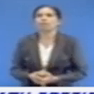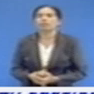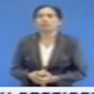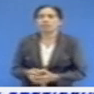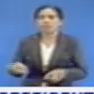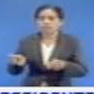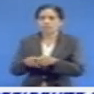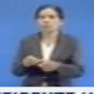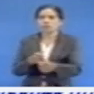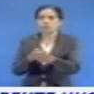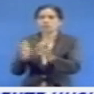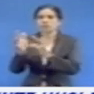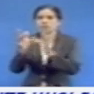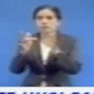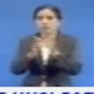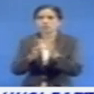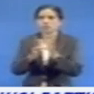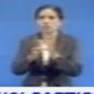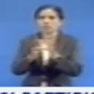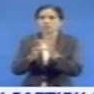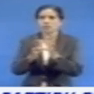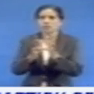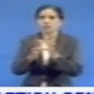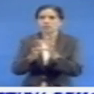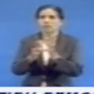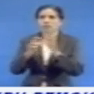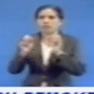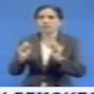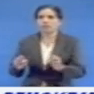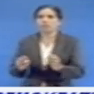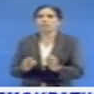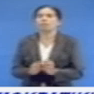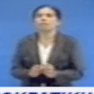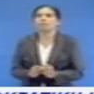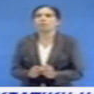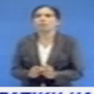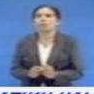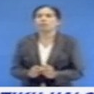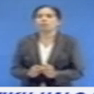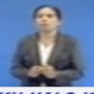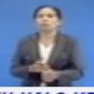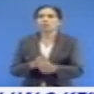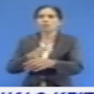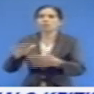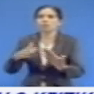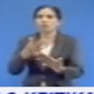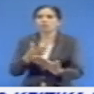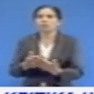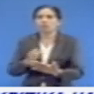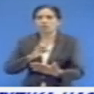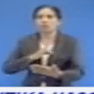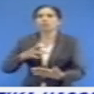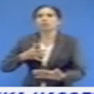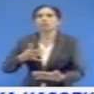Jesus, laos tuir de Jesus ne ain, atau bes hotu. Tuir hotu de isin lolon toma, kida ne hau sinti